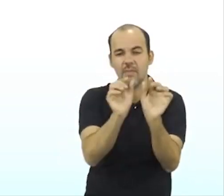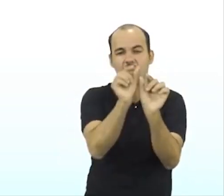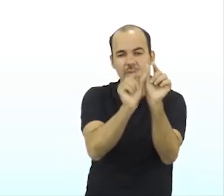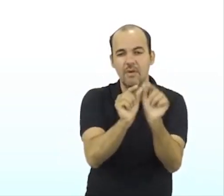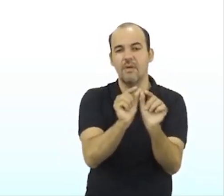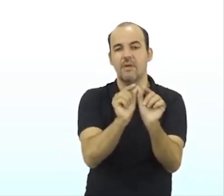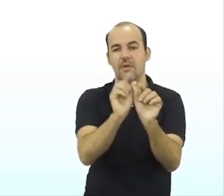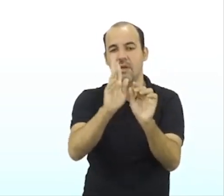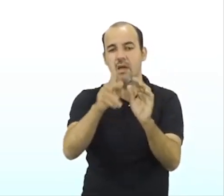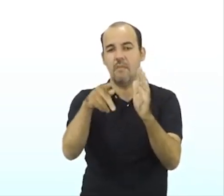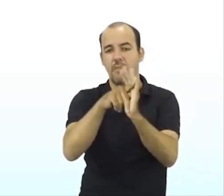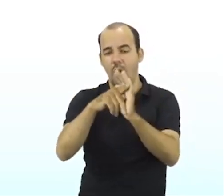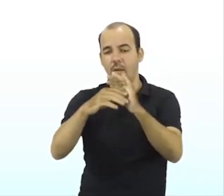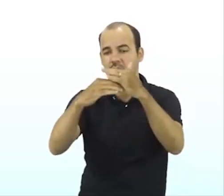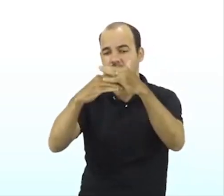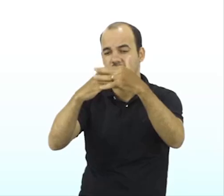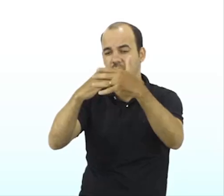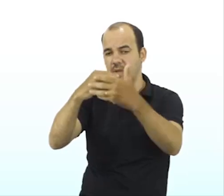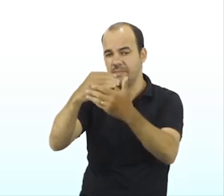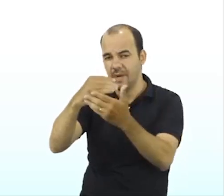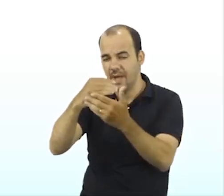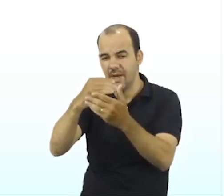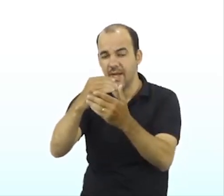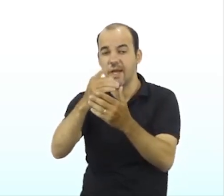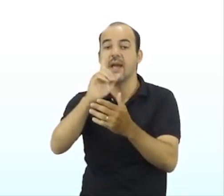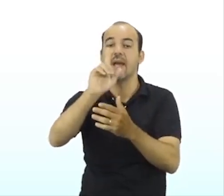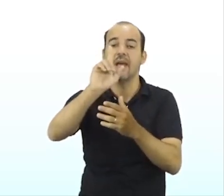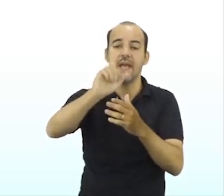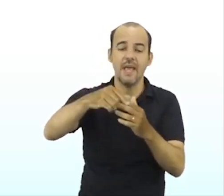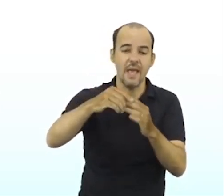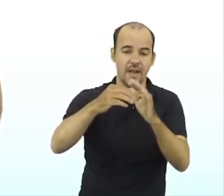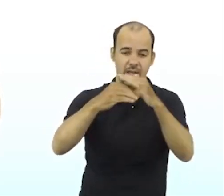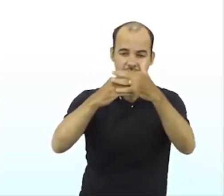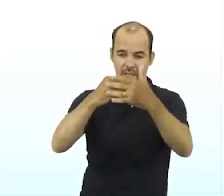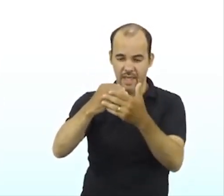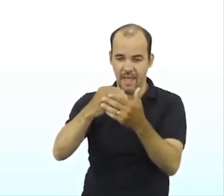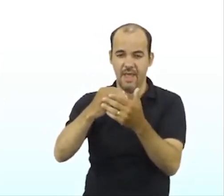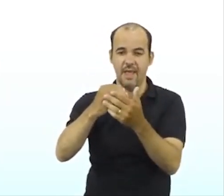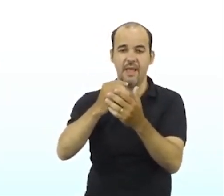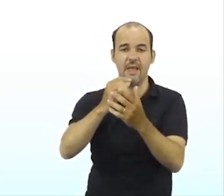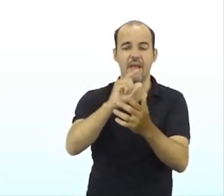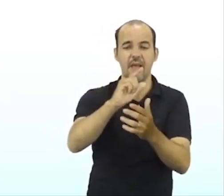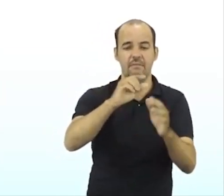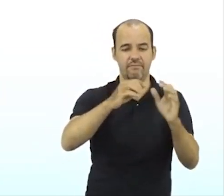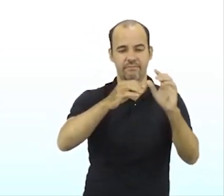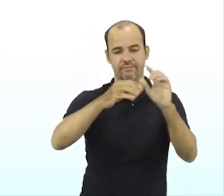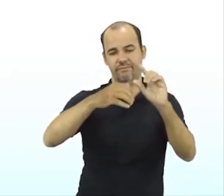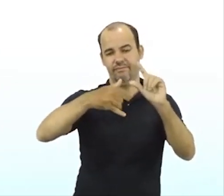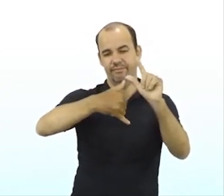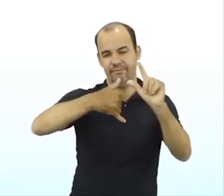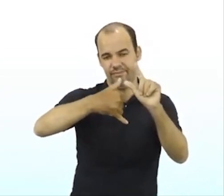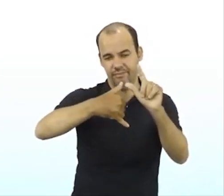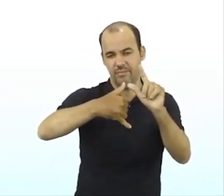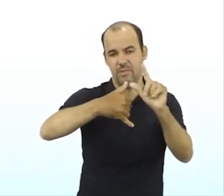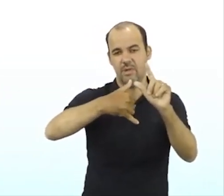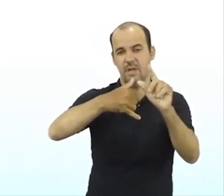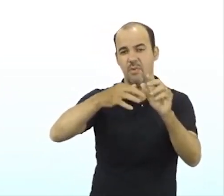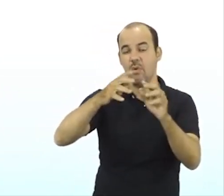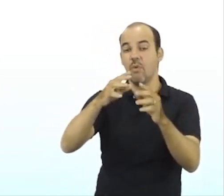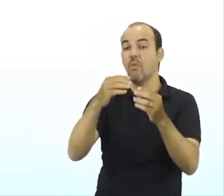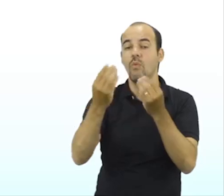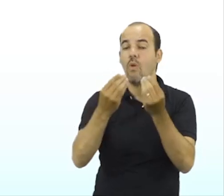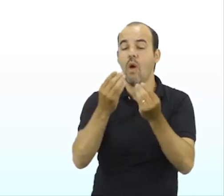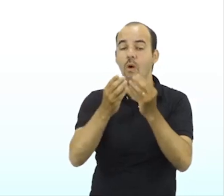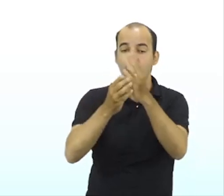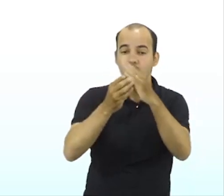a composição da membrana plasmática das células? Ela é lipoproteica. Qual é o modelo? Olhe para mim. O modelo é o modelo